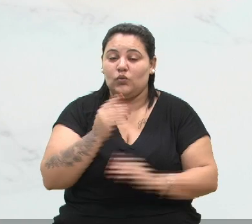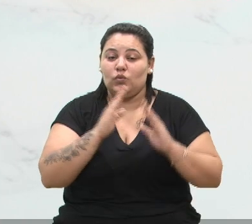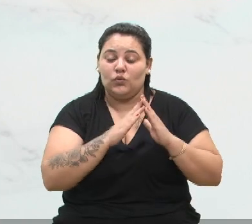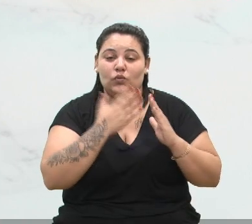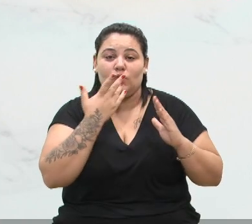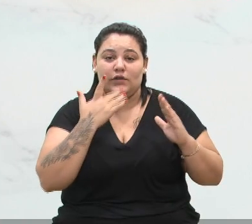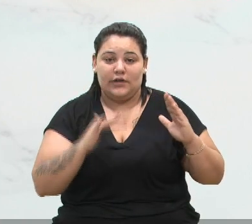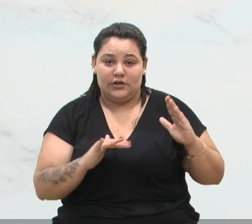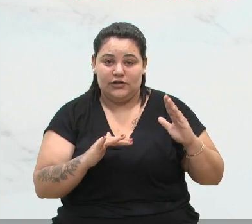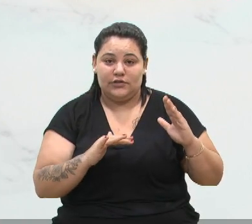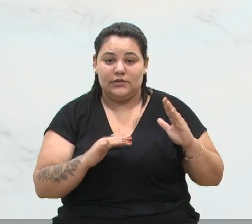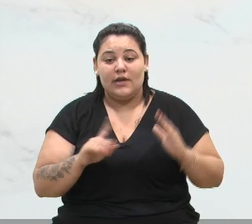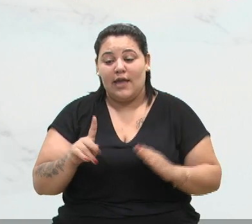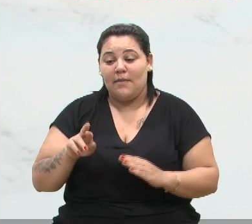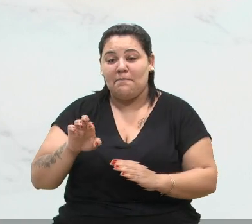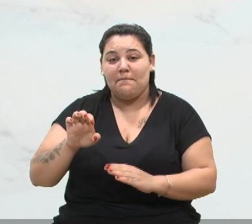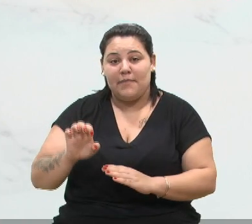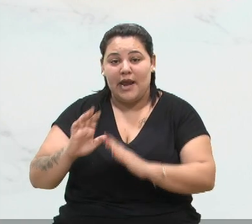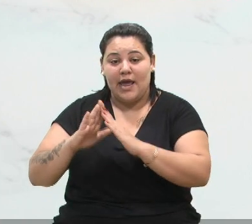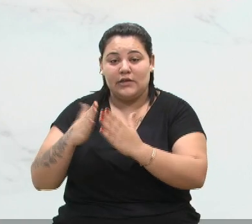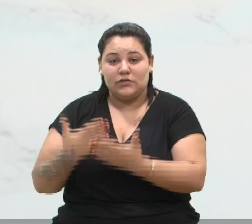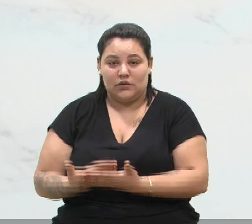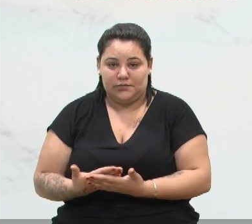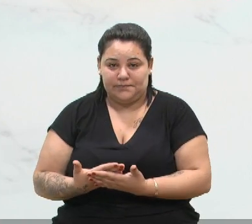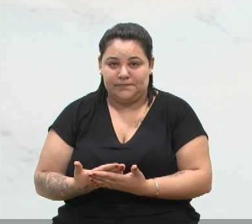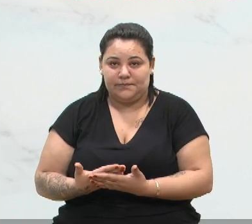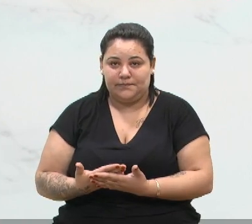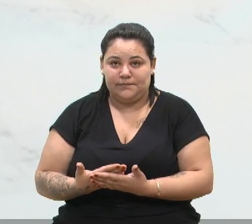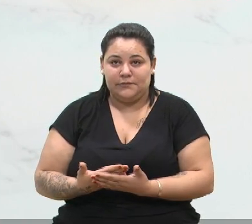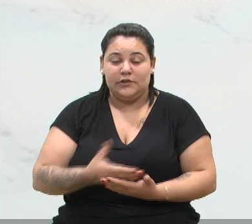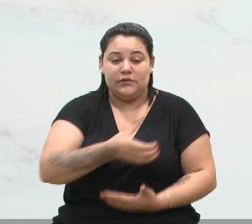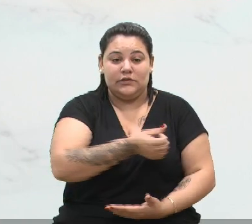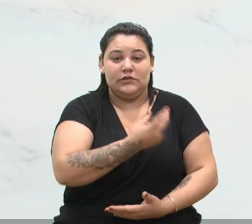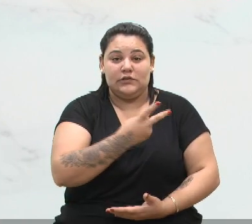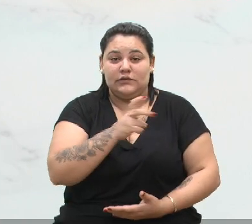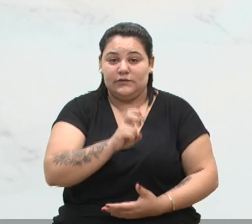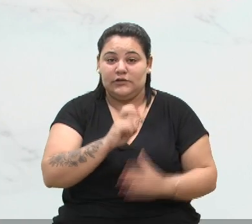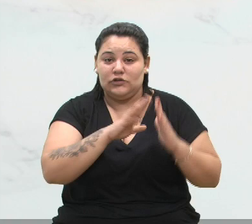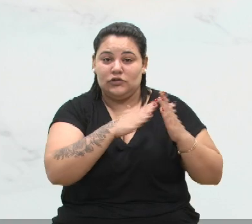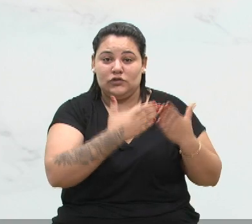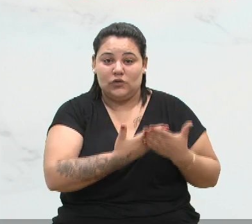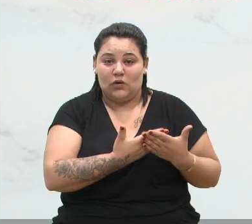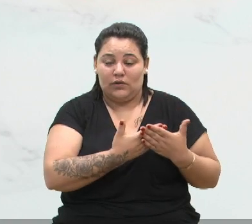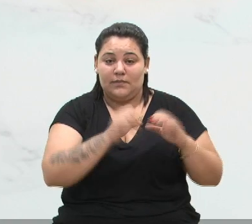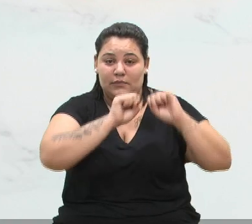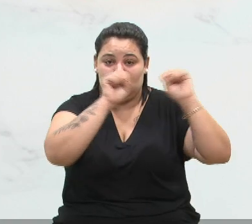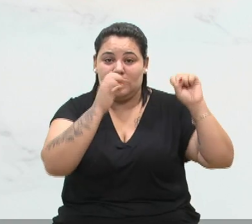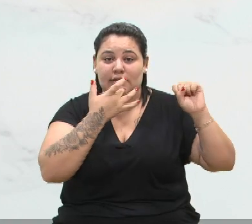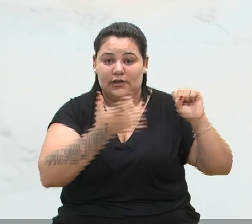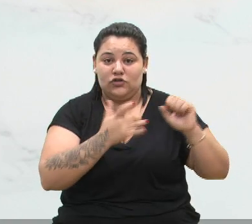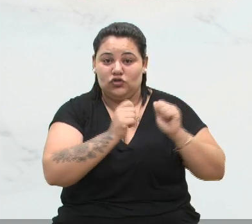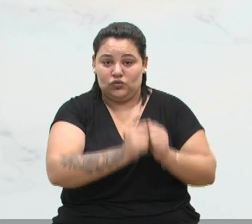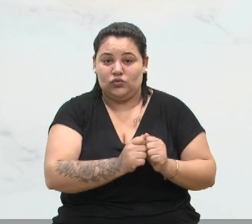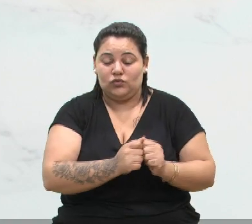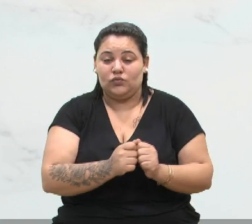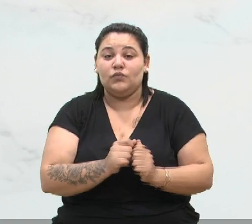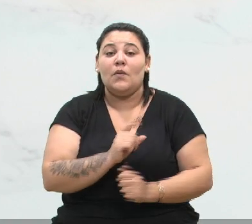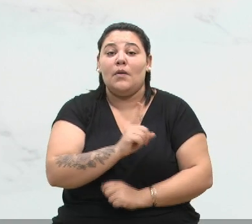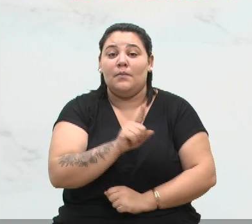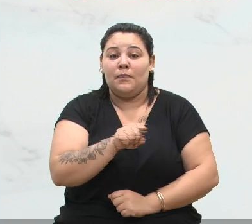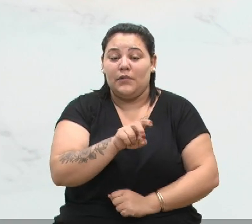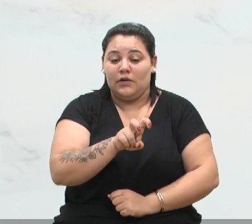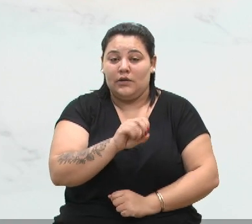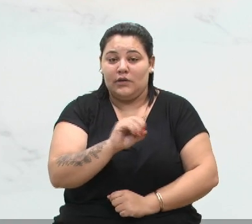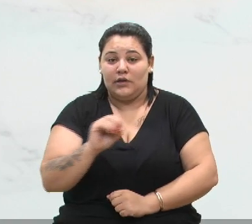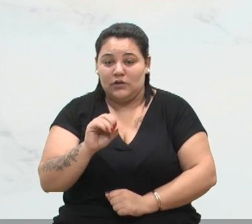pré-escolas, de 625 escolas em tempo integral, 1.500 ônibus de